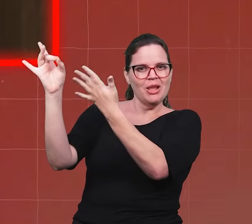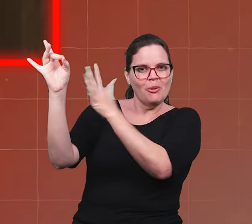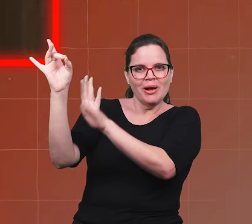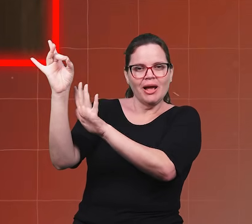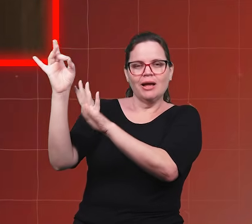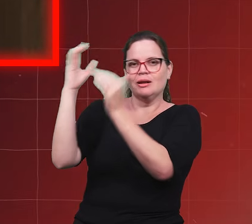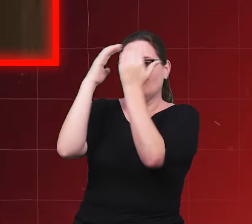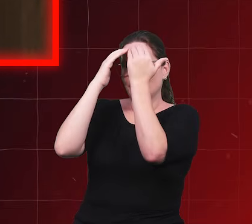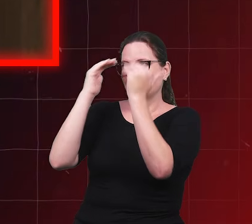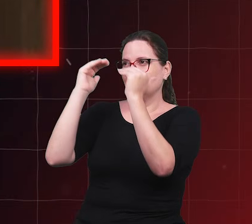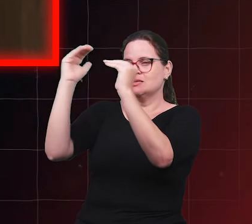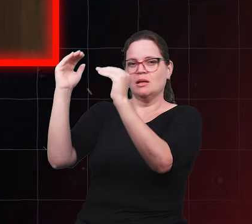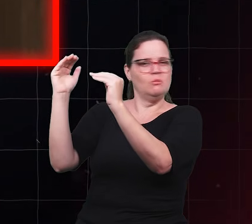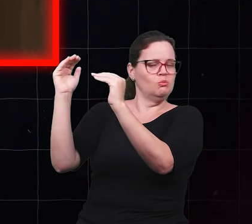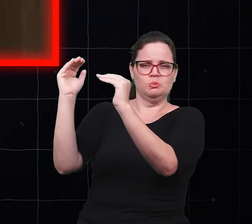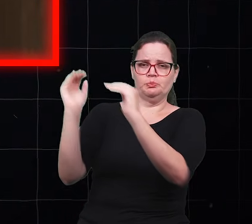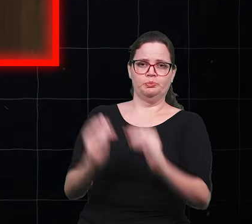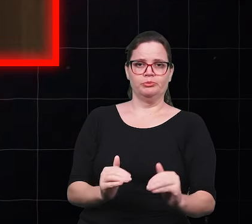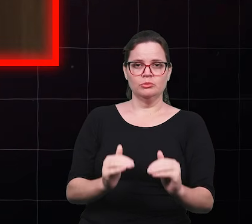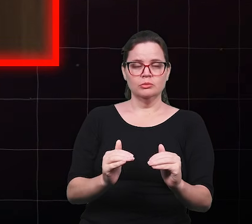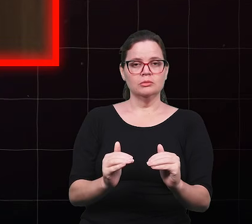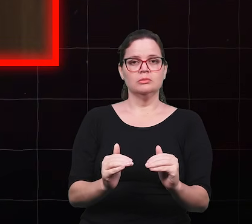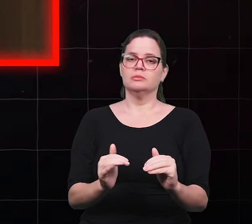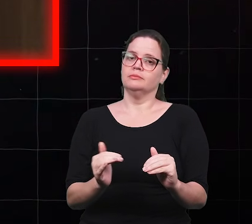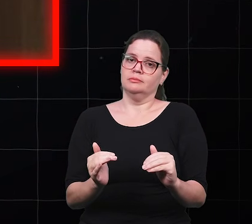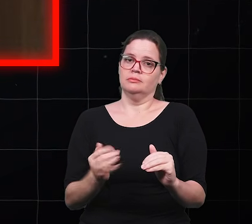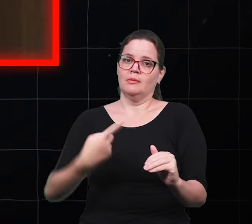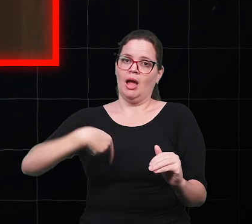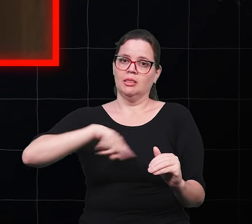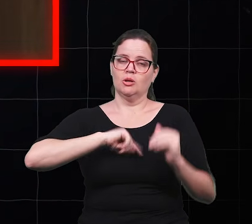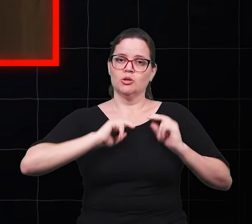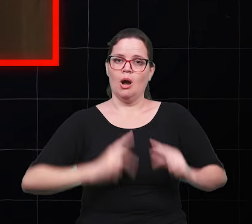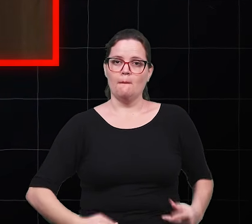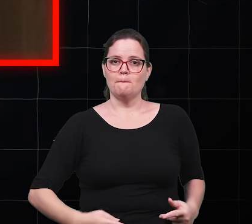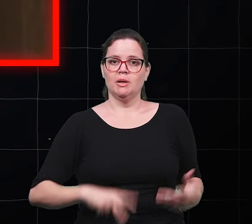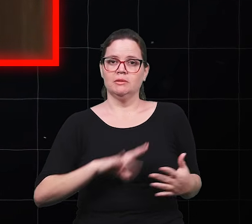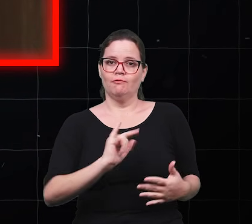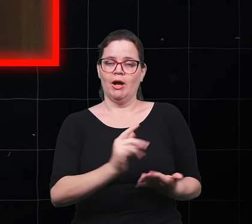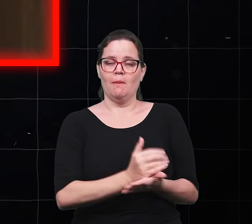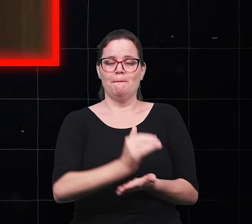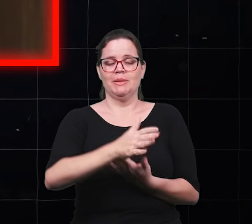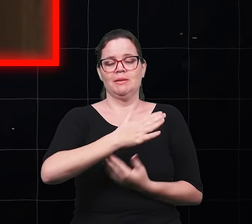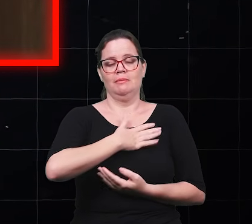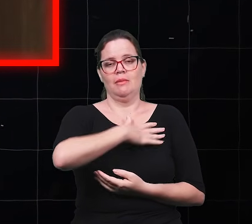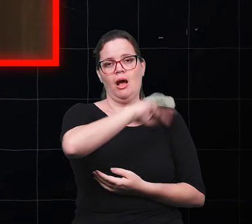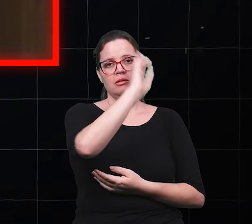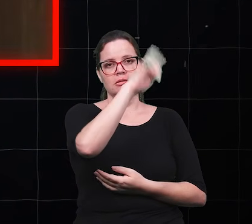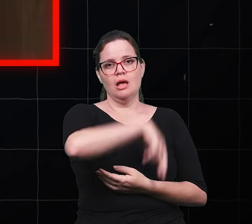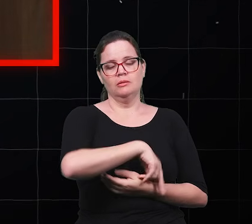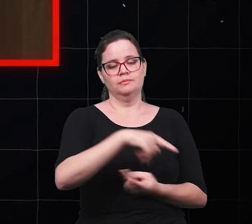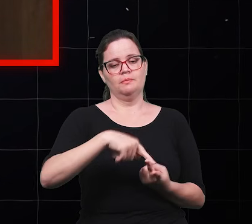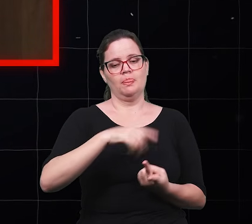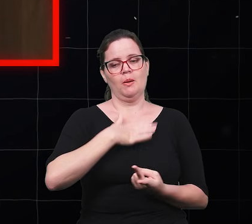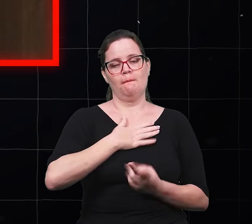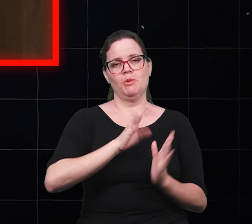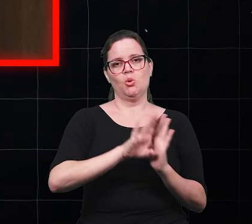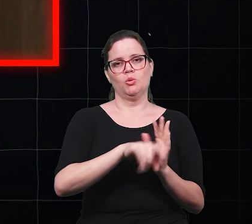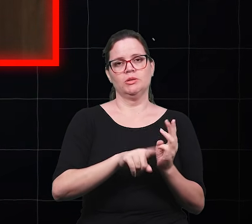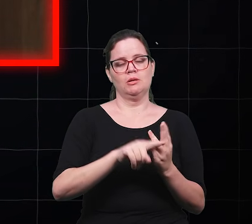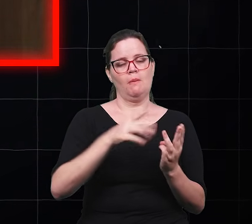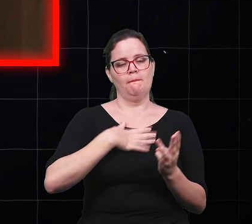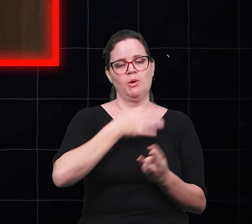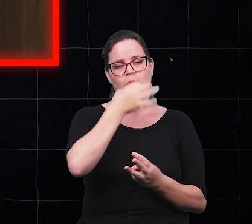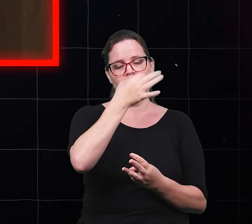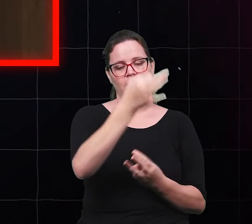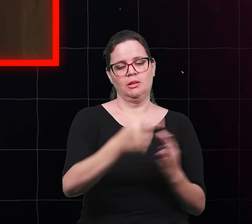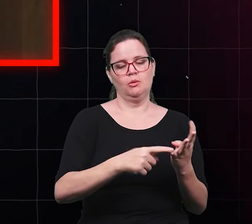de obedecer aos dons espirituais, a nossa própria natureza humana vai se manifestar com os nossos conceitos, com as nossas